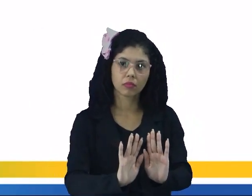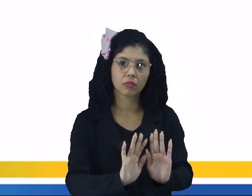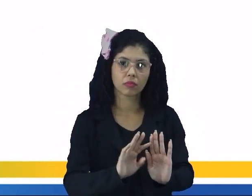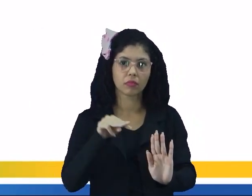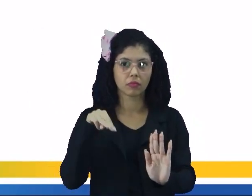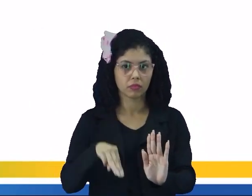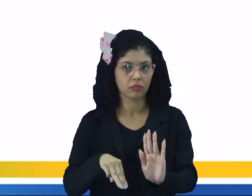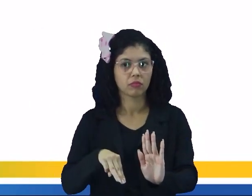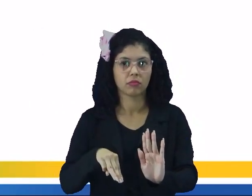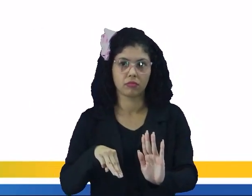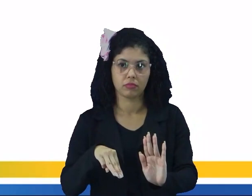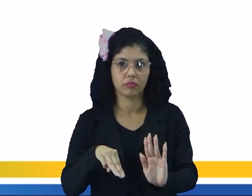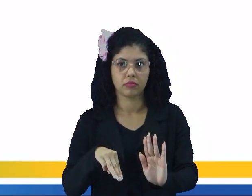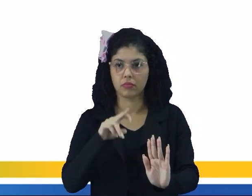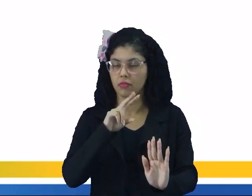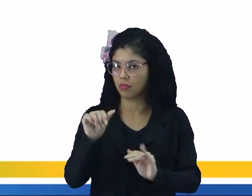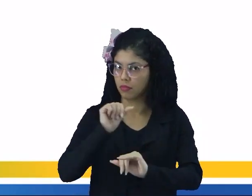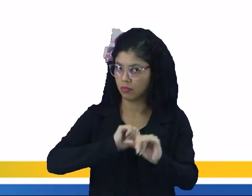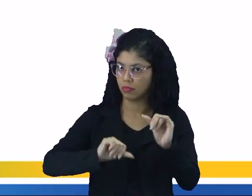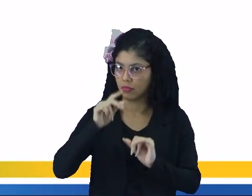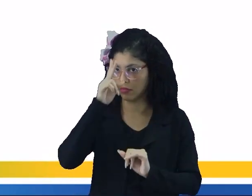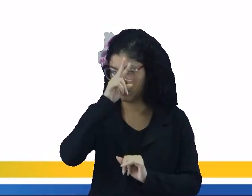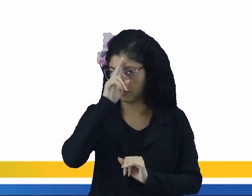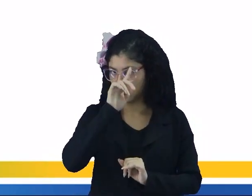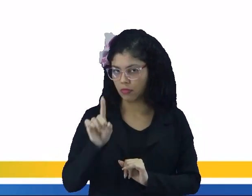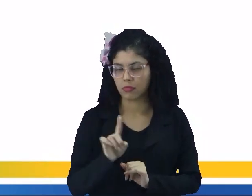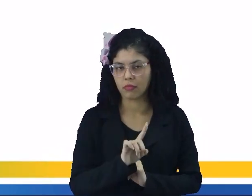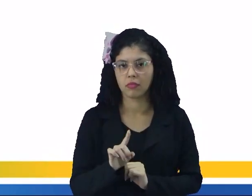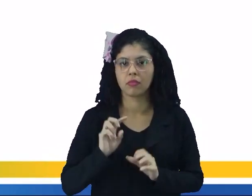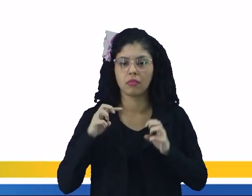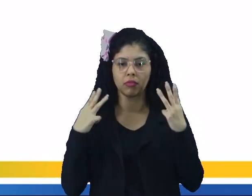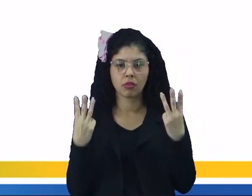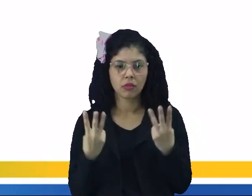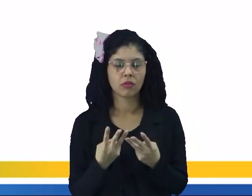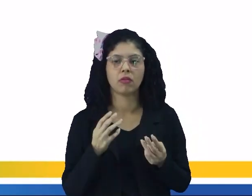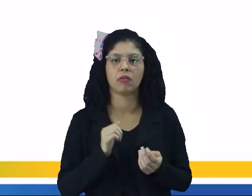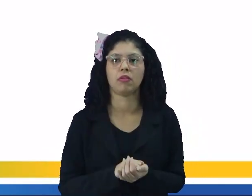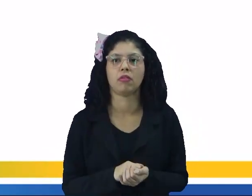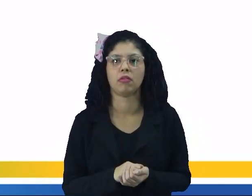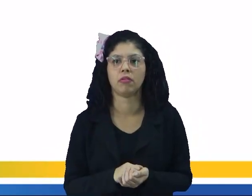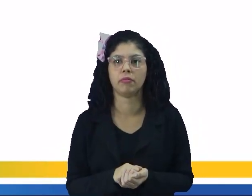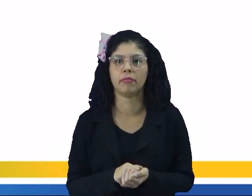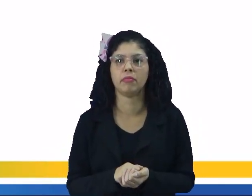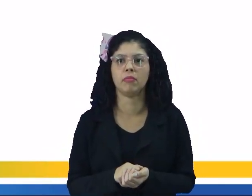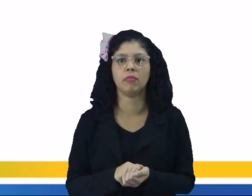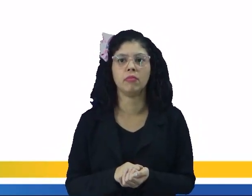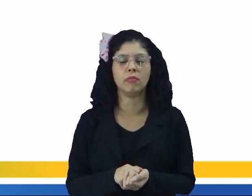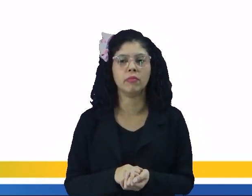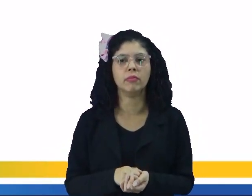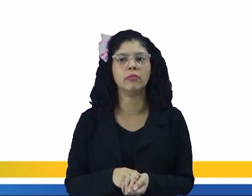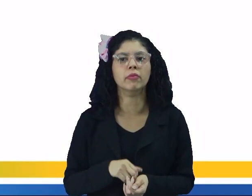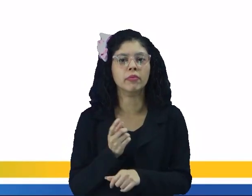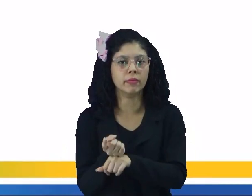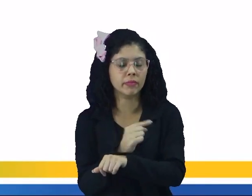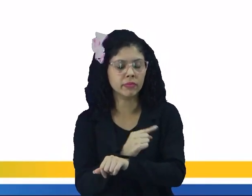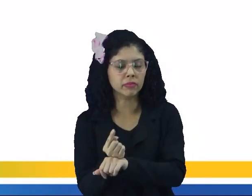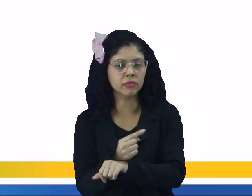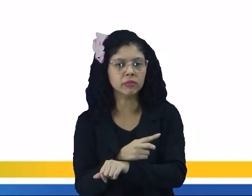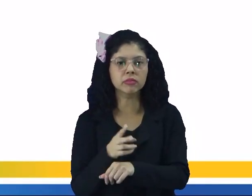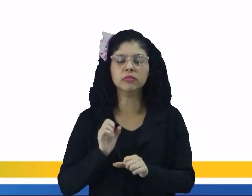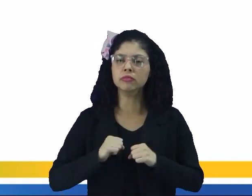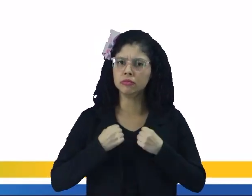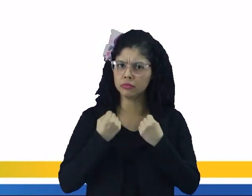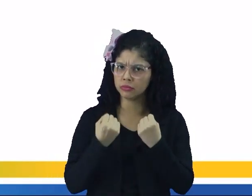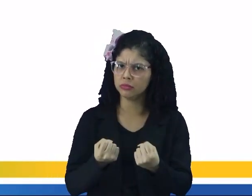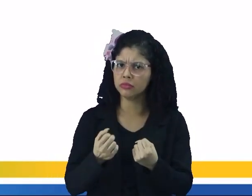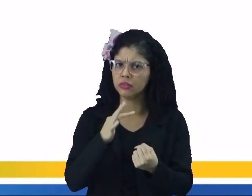massa m. Então essa massa não vai mudar, lembre-se disso. Então lembre lá no primeiro desenho nós temos uma aceleração e uma